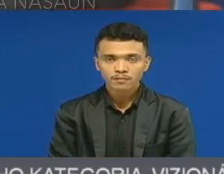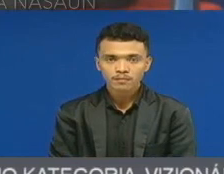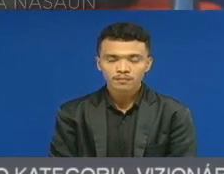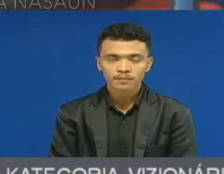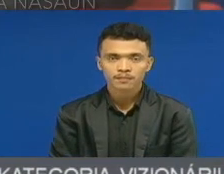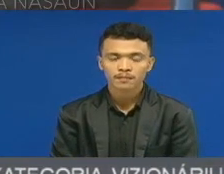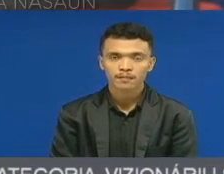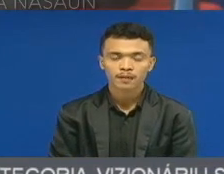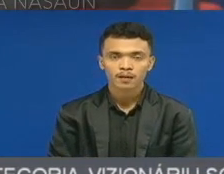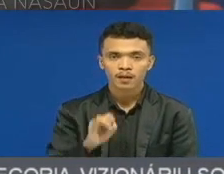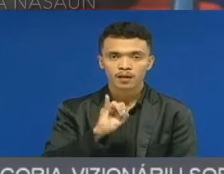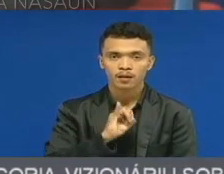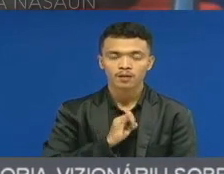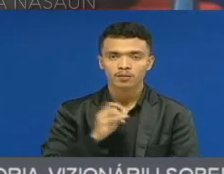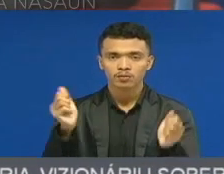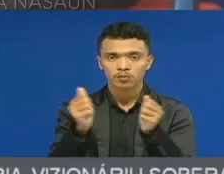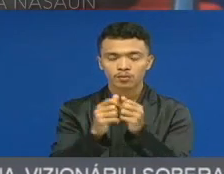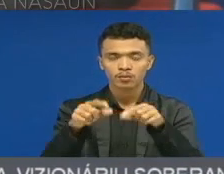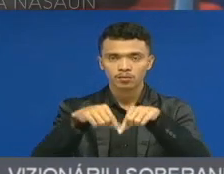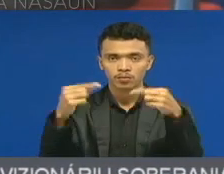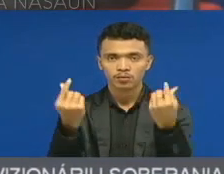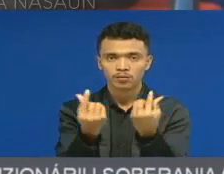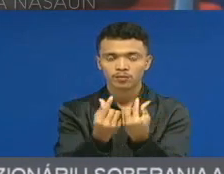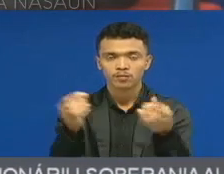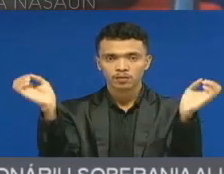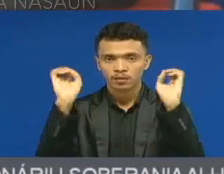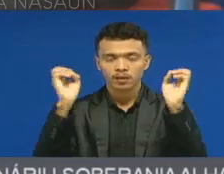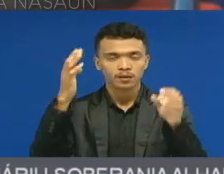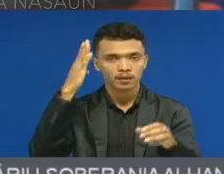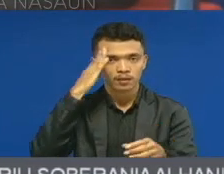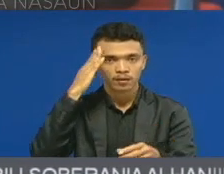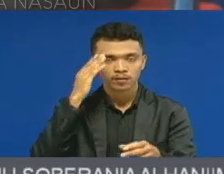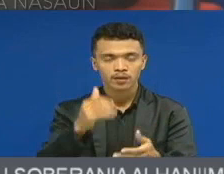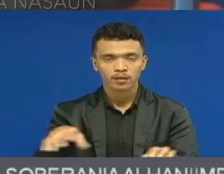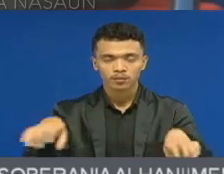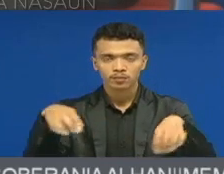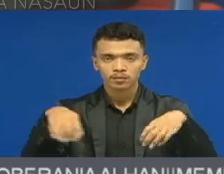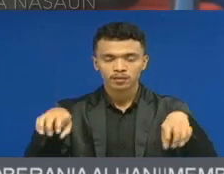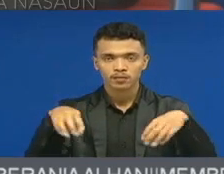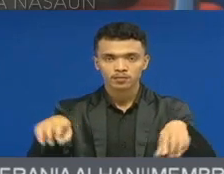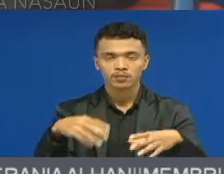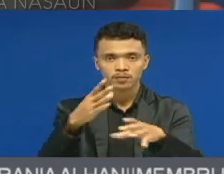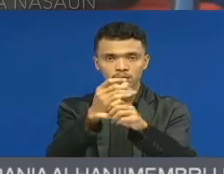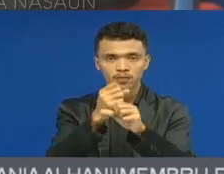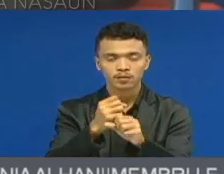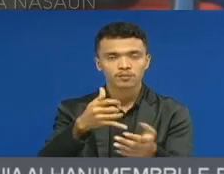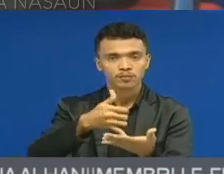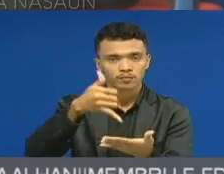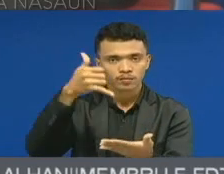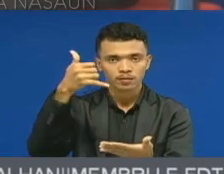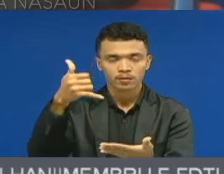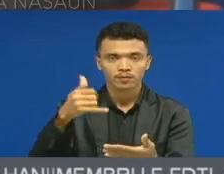amlaia how pessoal ho ami equipa tomak lai ha intenção ato serviço ho disi un premio.